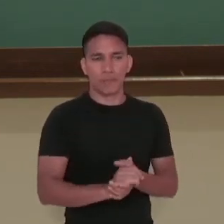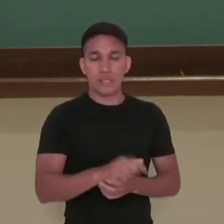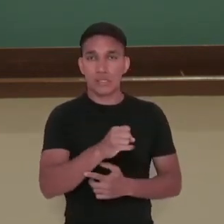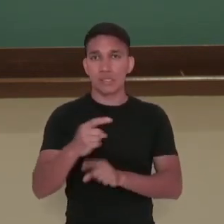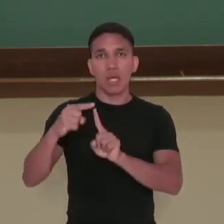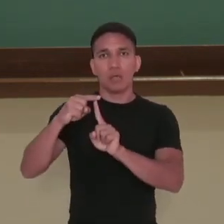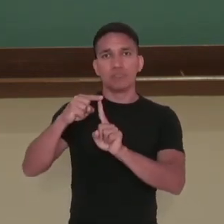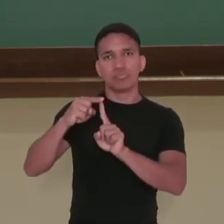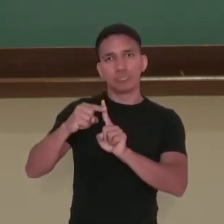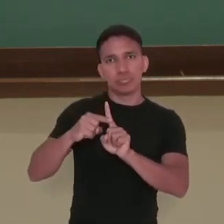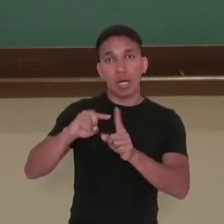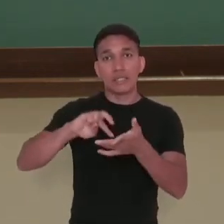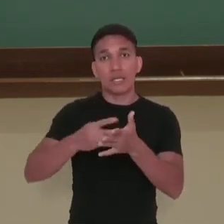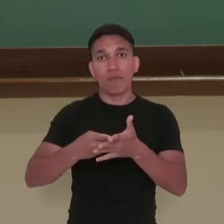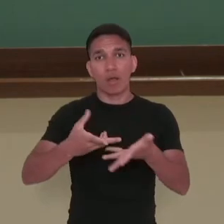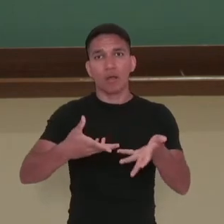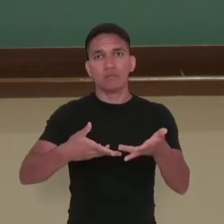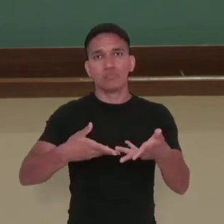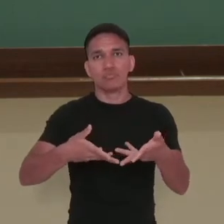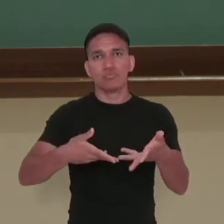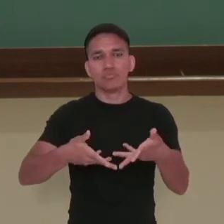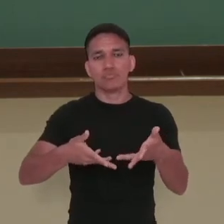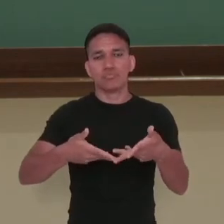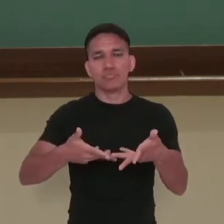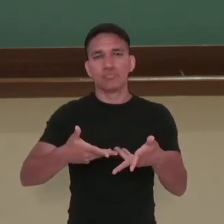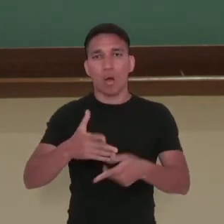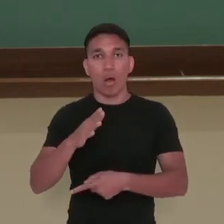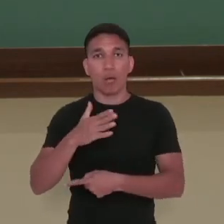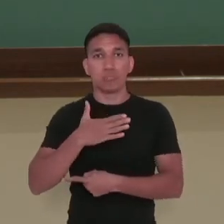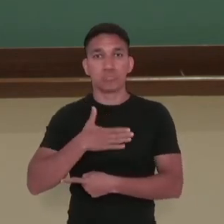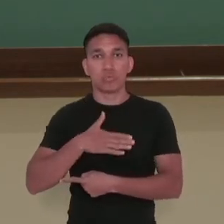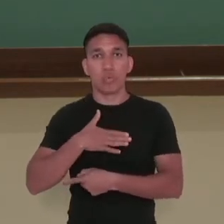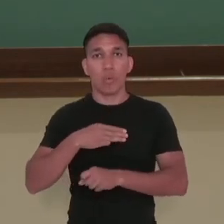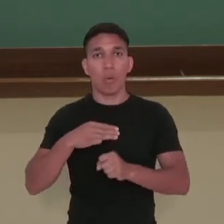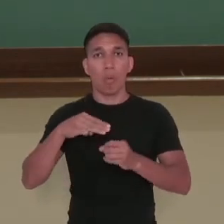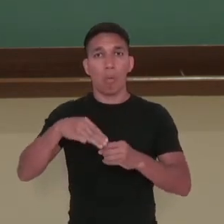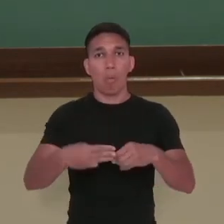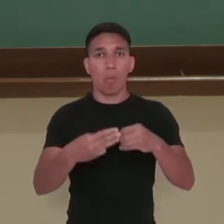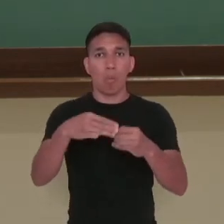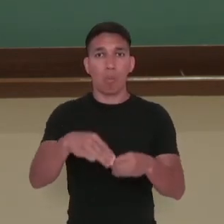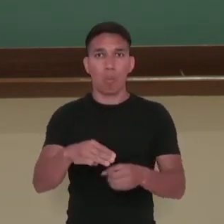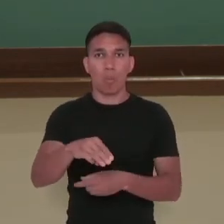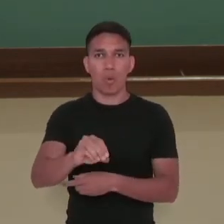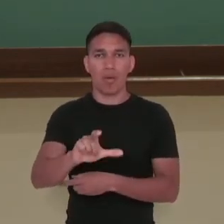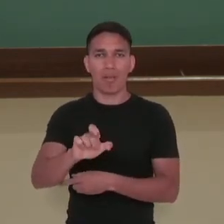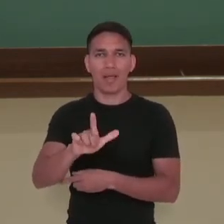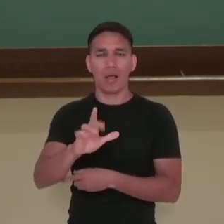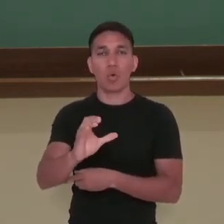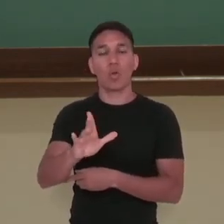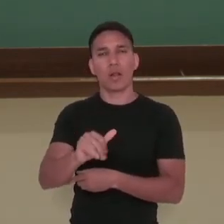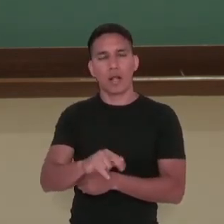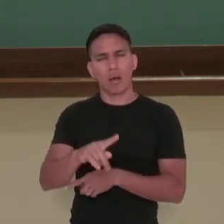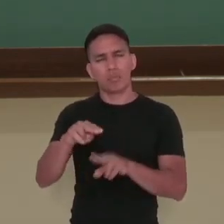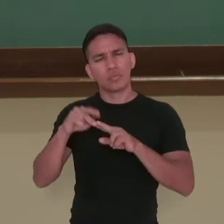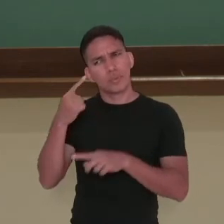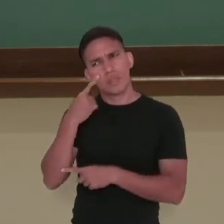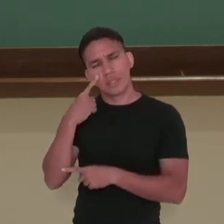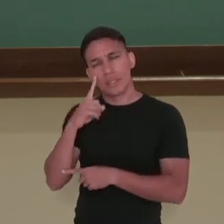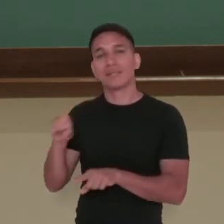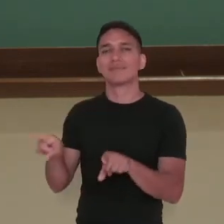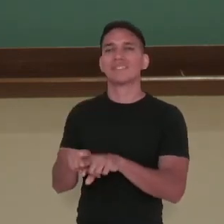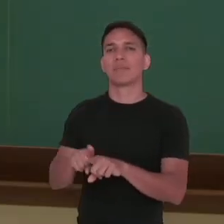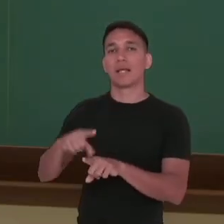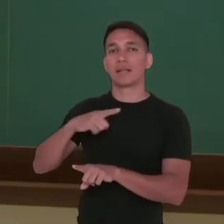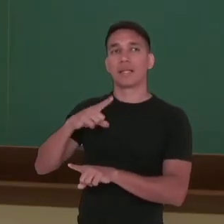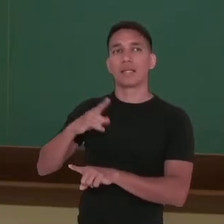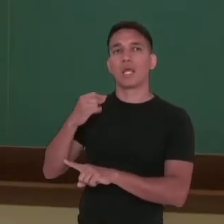as moléculas estão pouco agitadas. E um detalhe importante, a ideia do termômetro. Você sabe que o termômetro